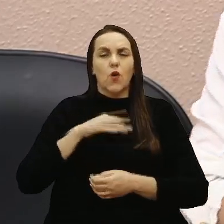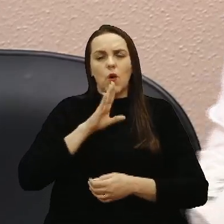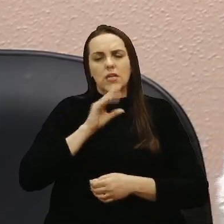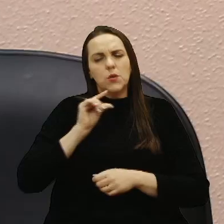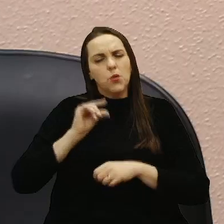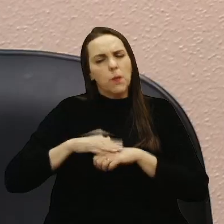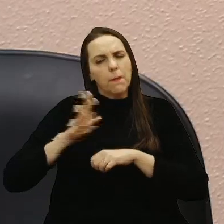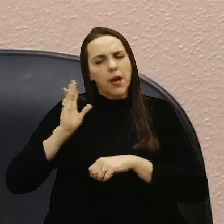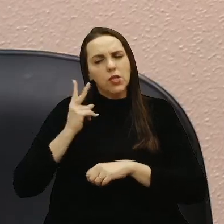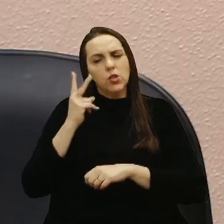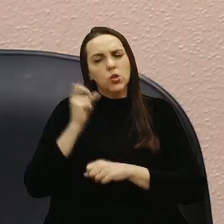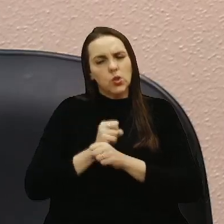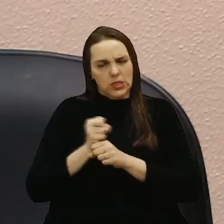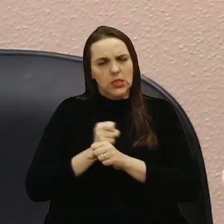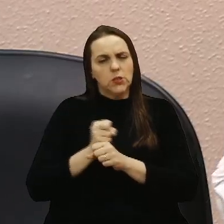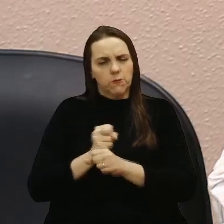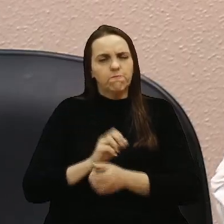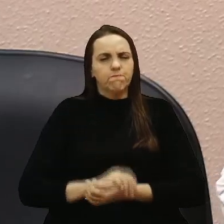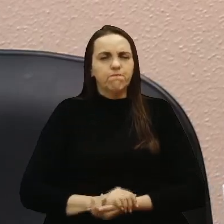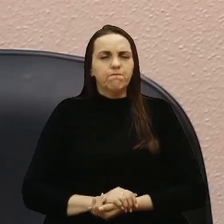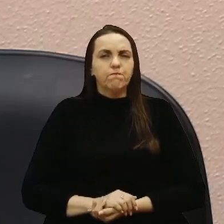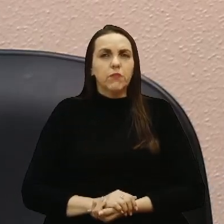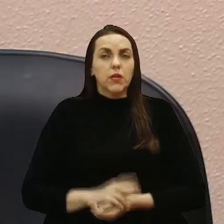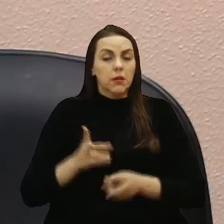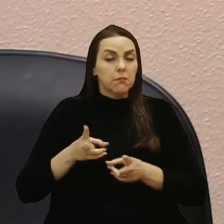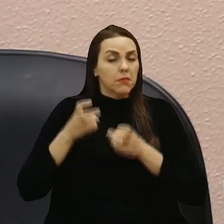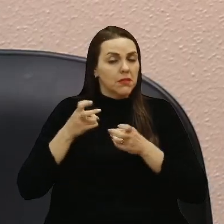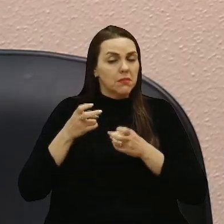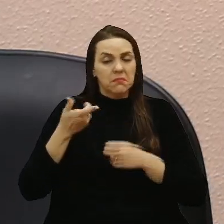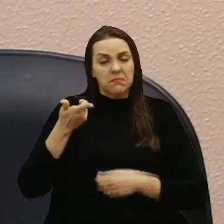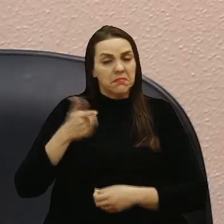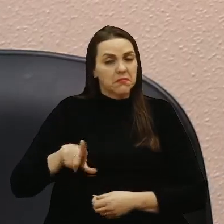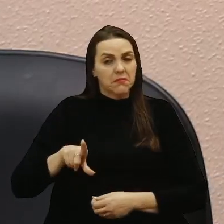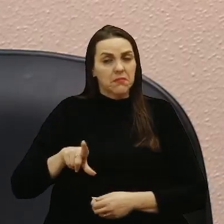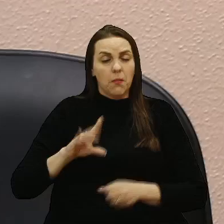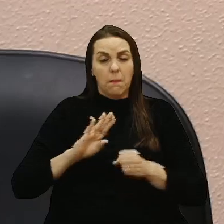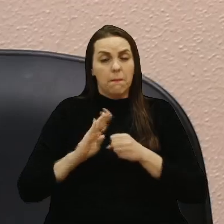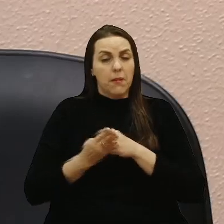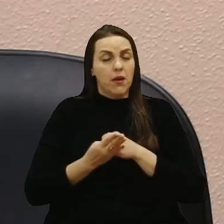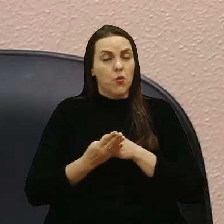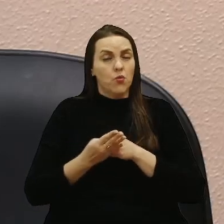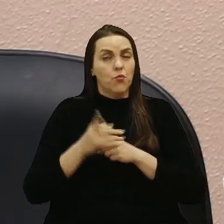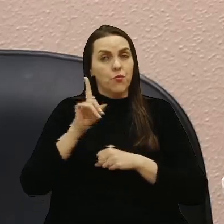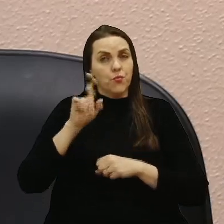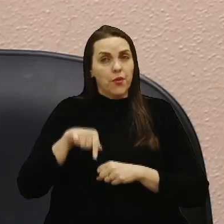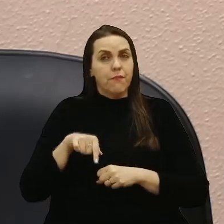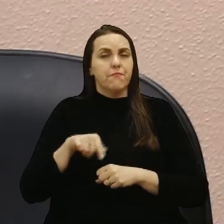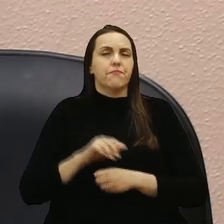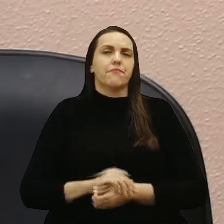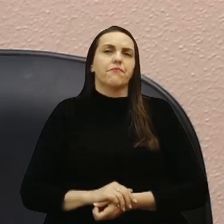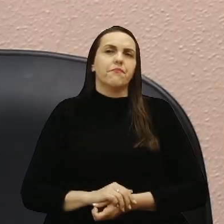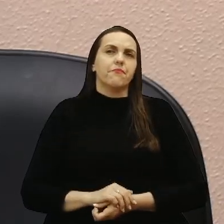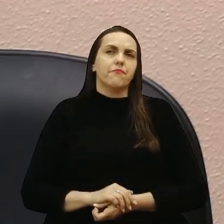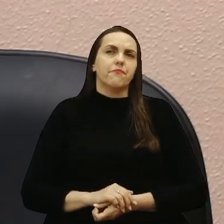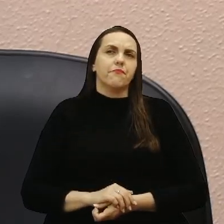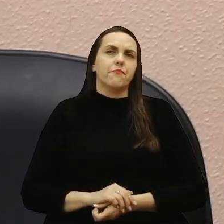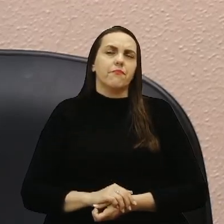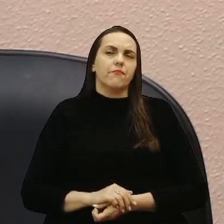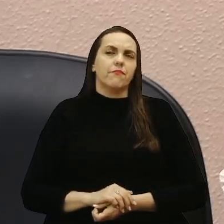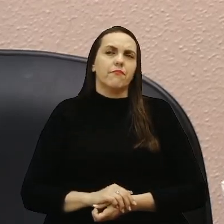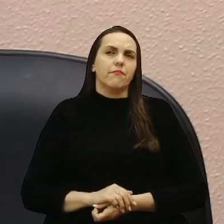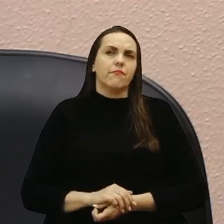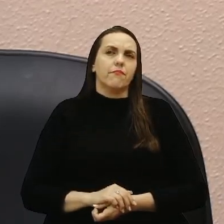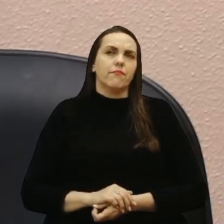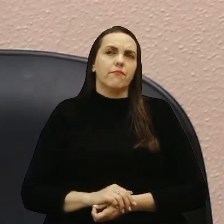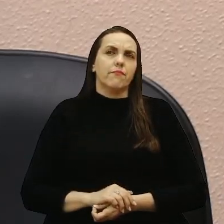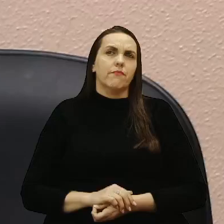uns 2 anos e percebo que, mais uma vez, os bairros eles são bairros que muitas vezes